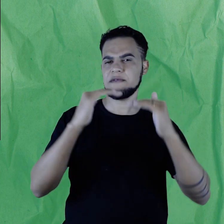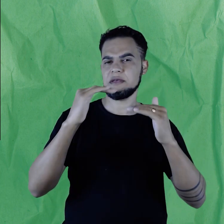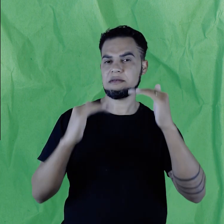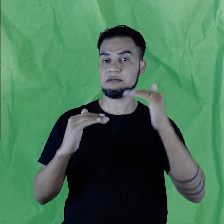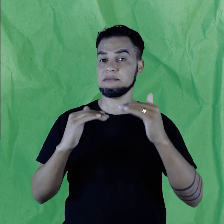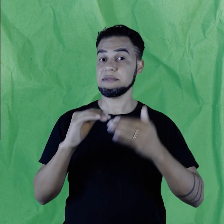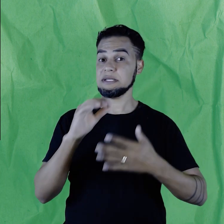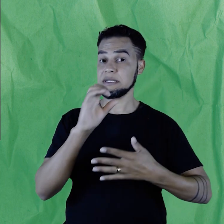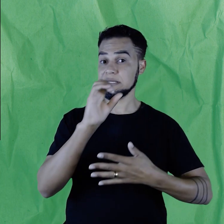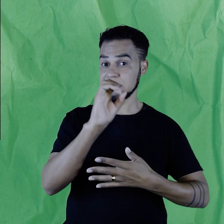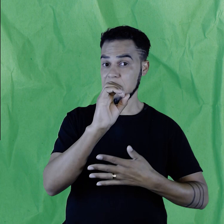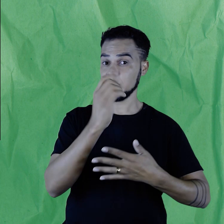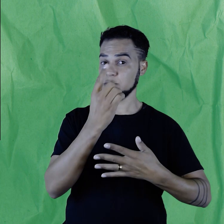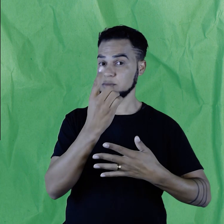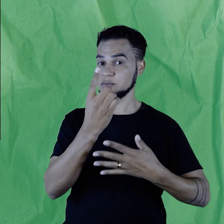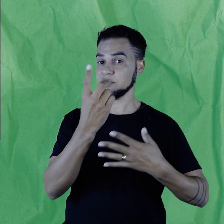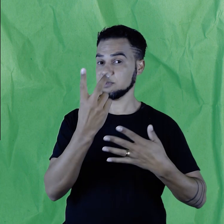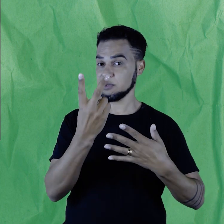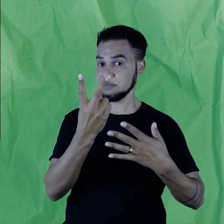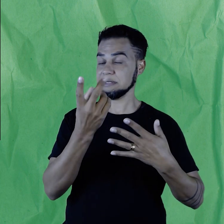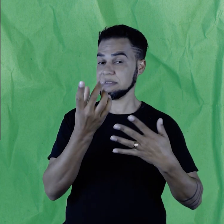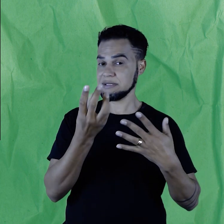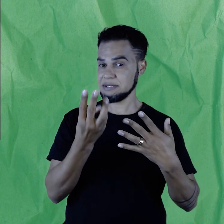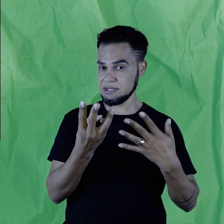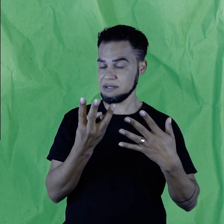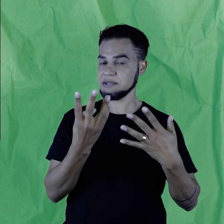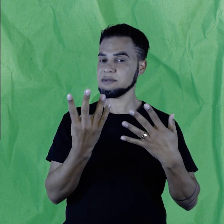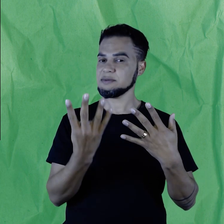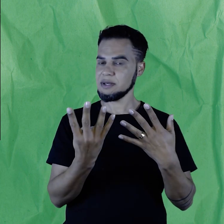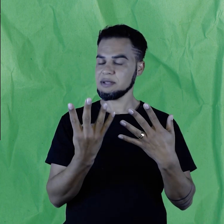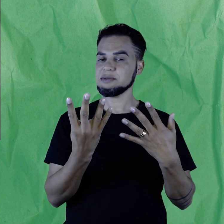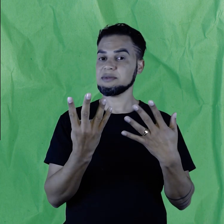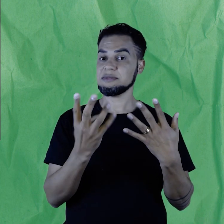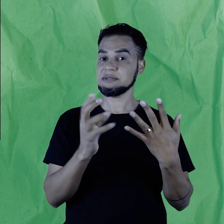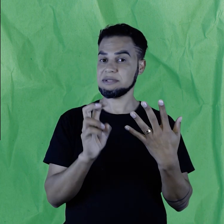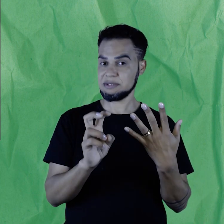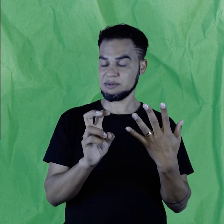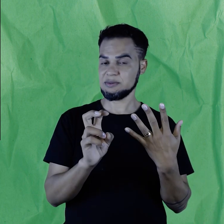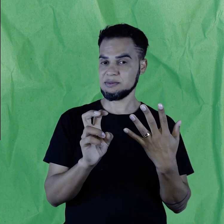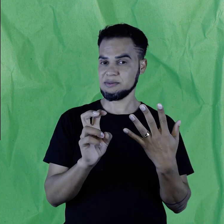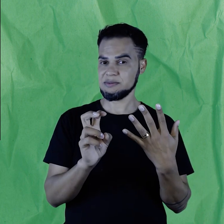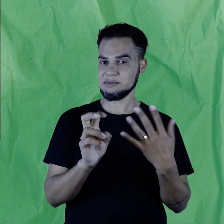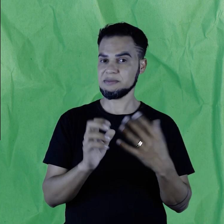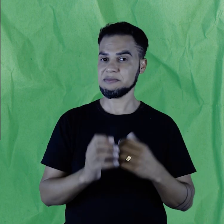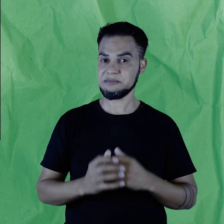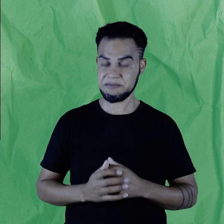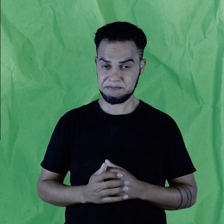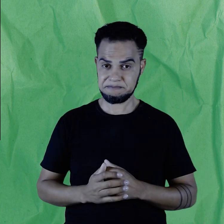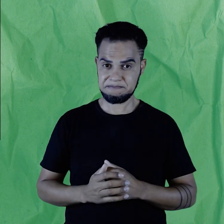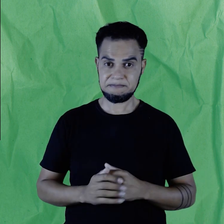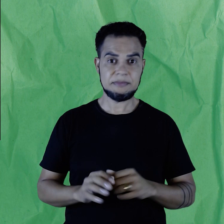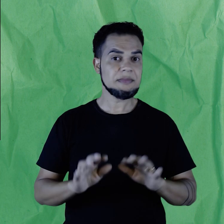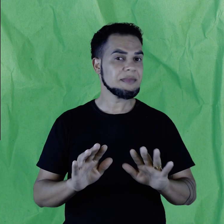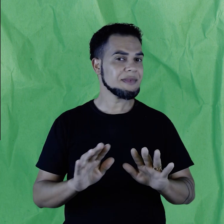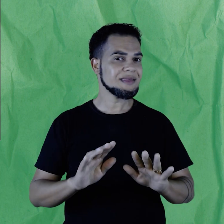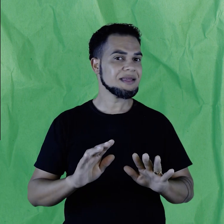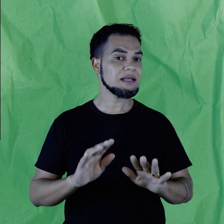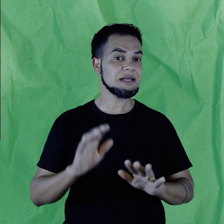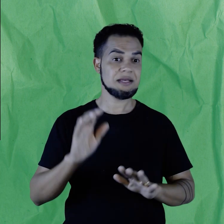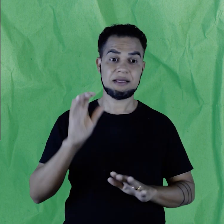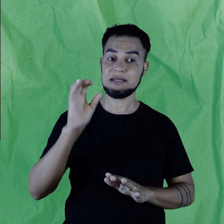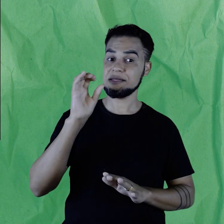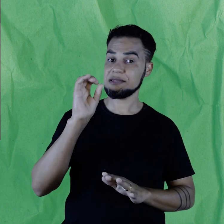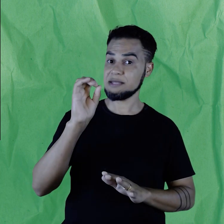níveis: 0, 1, 2, 3, 4, 5. Ou